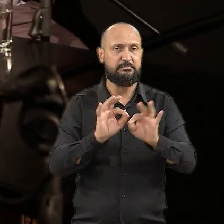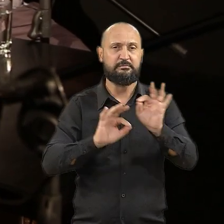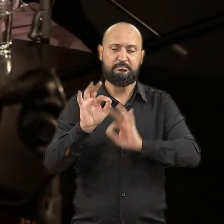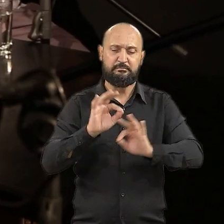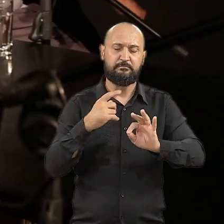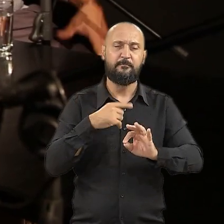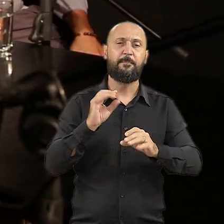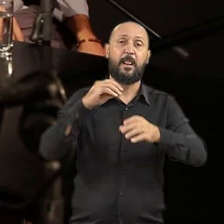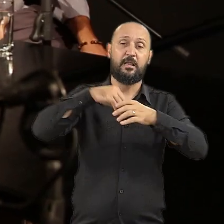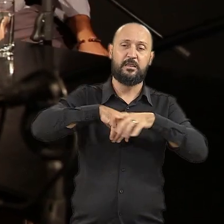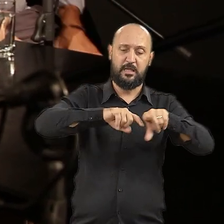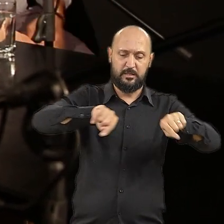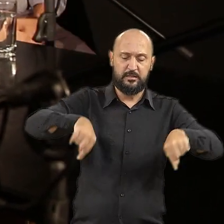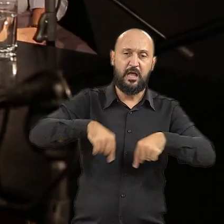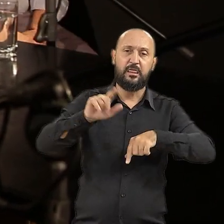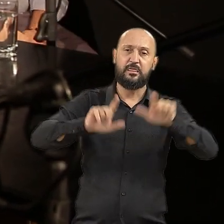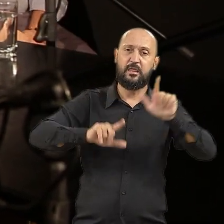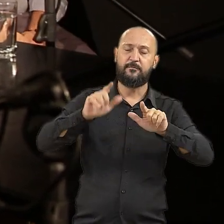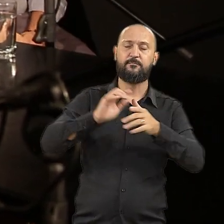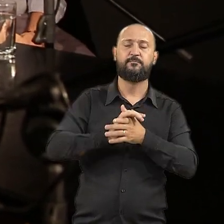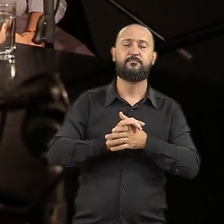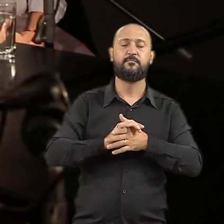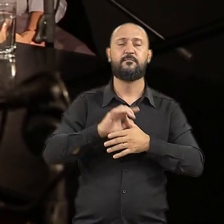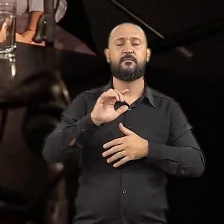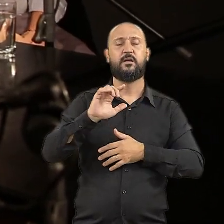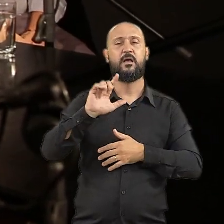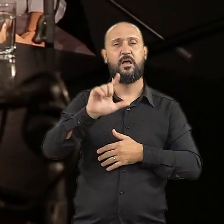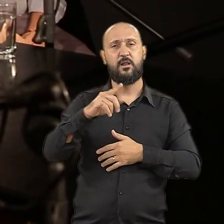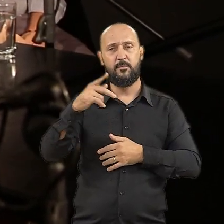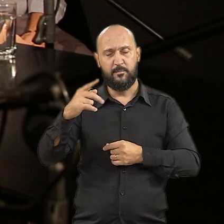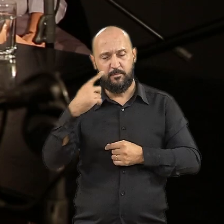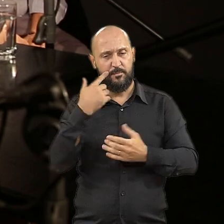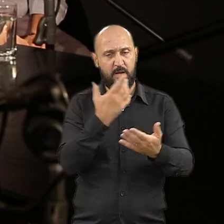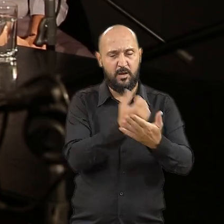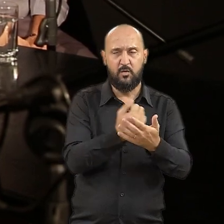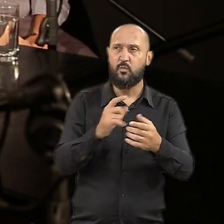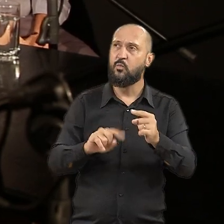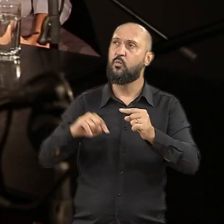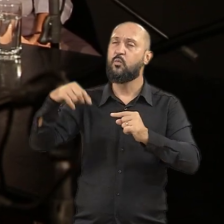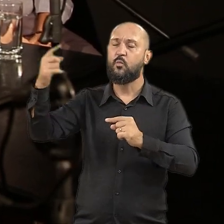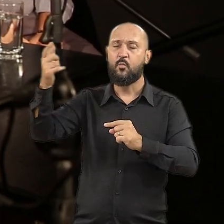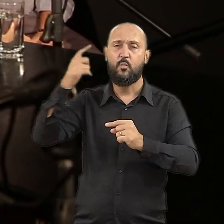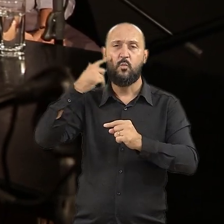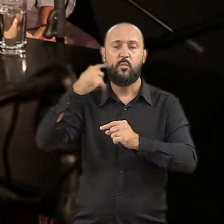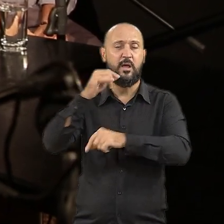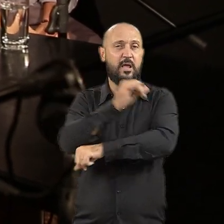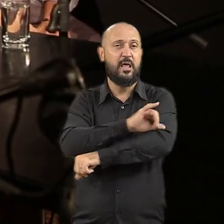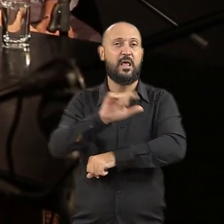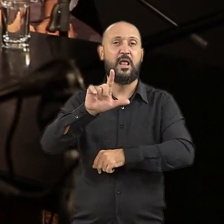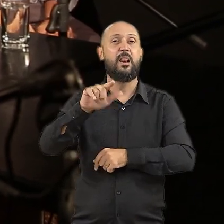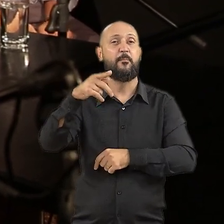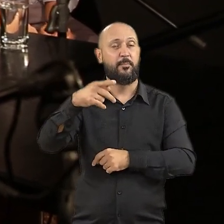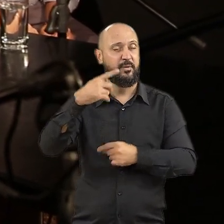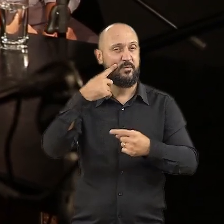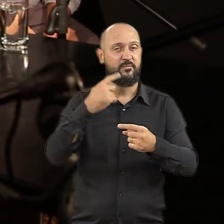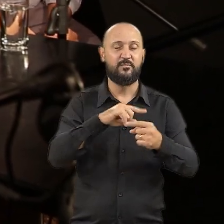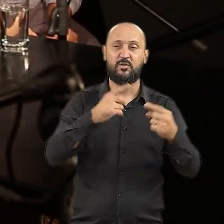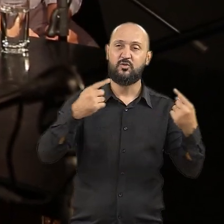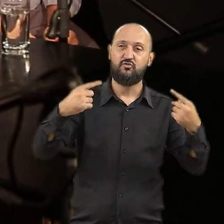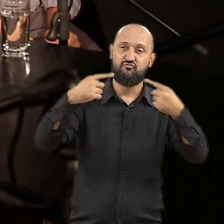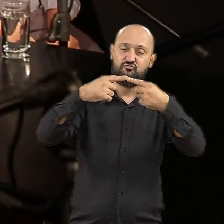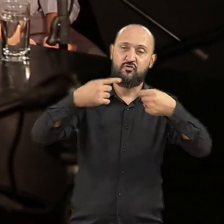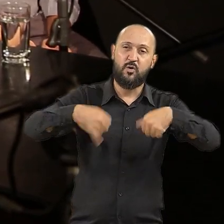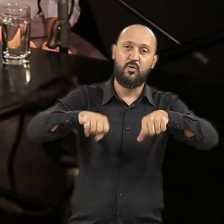produção mesmo, né? Eu ficava na emissora, pô. Tinha uma LP com o evento, uma LP com o Rio de Janeiro, naquele tempo era LP, né?